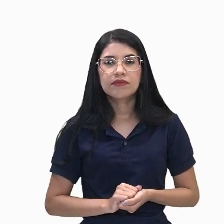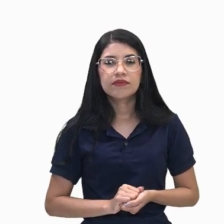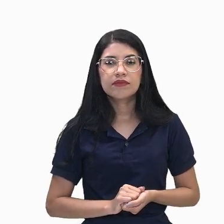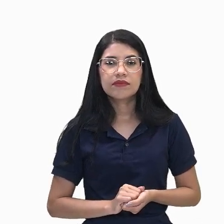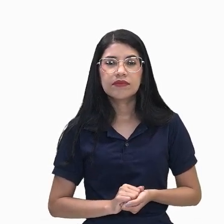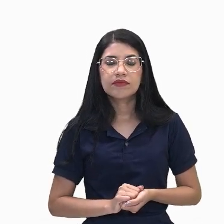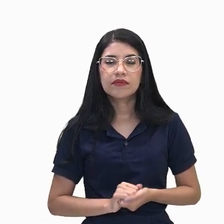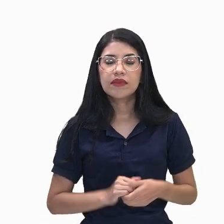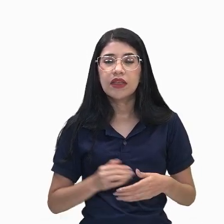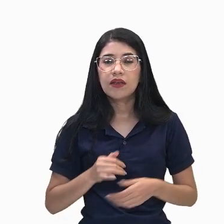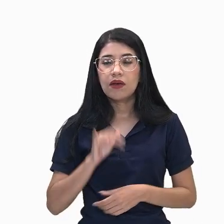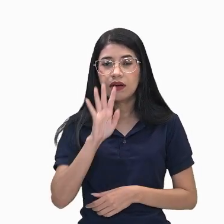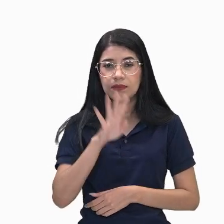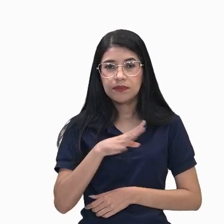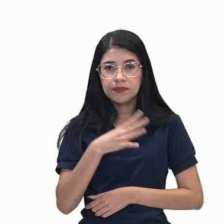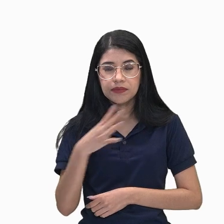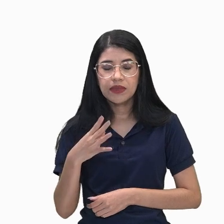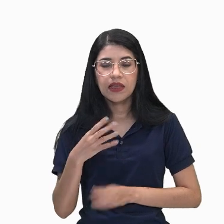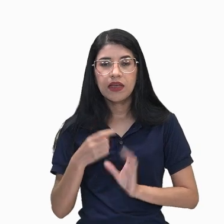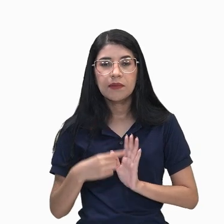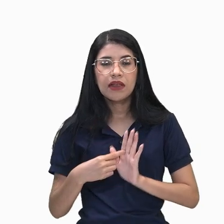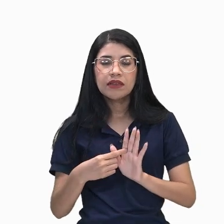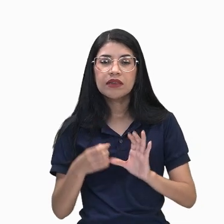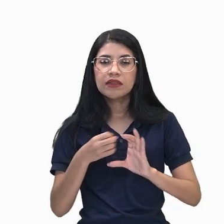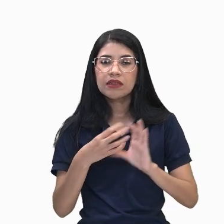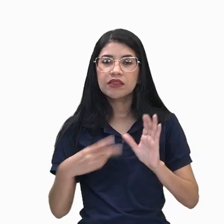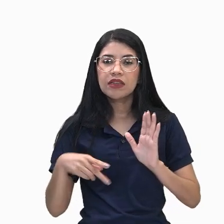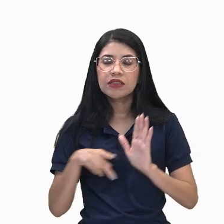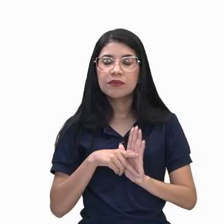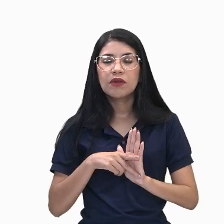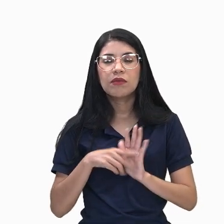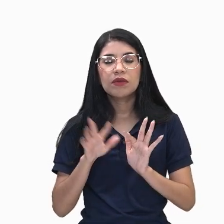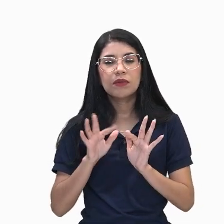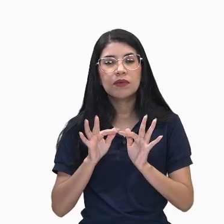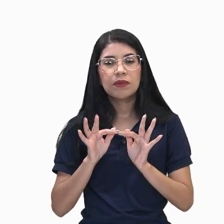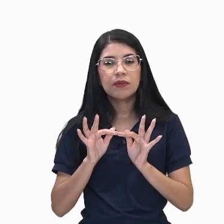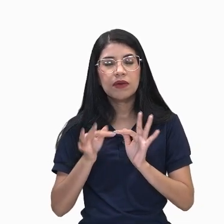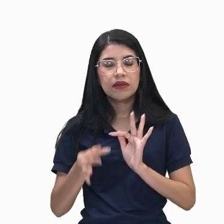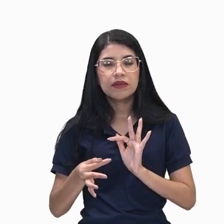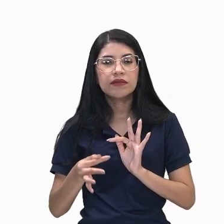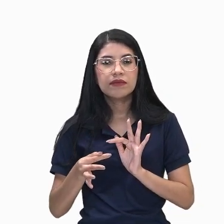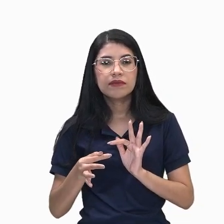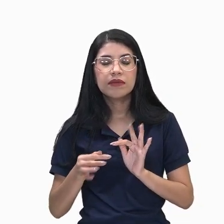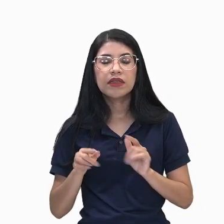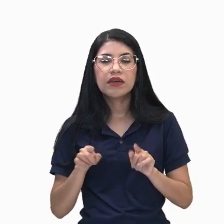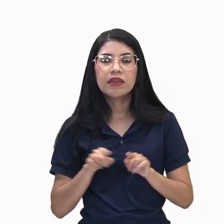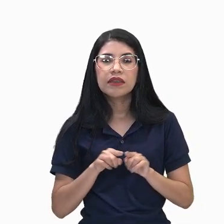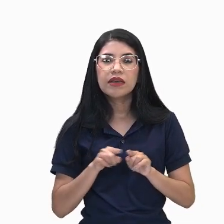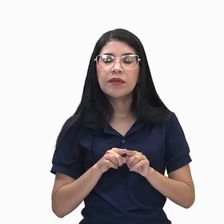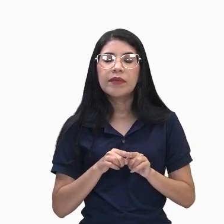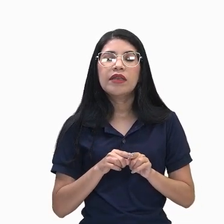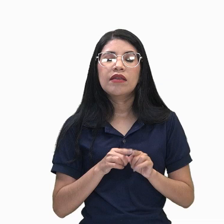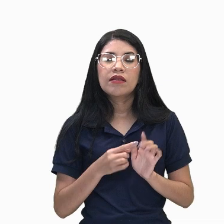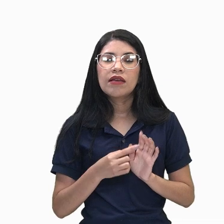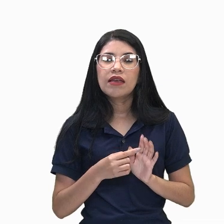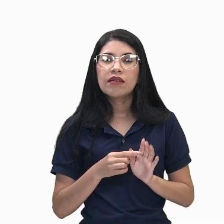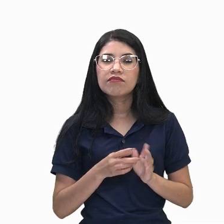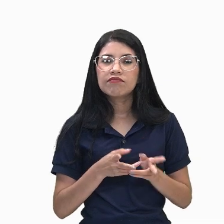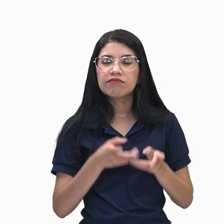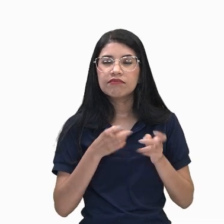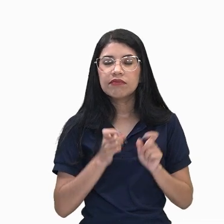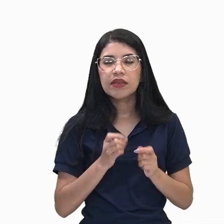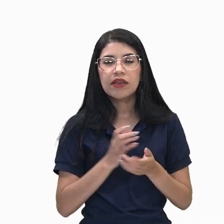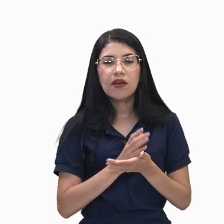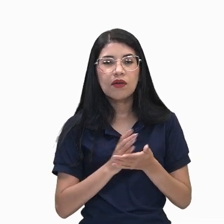Então, vamos ver aqui essas características do arcadismo, né? E vamos ver também algumas